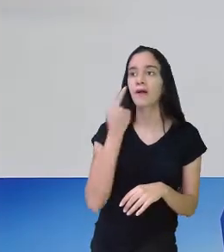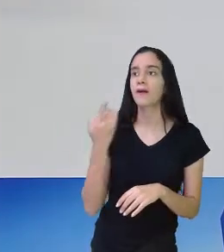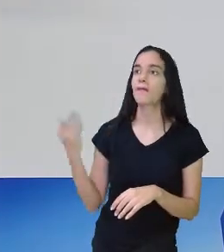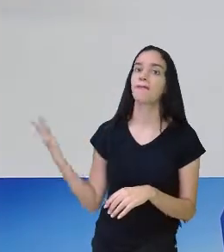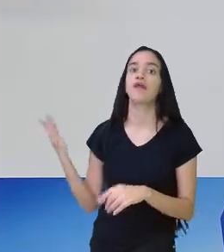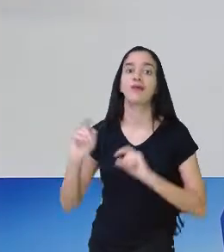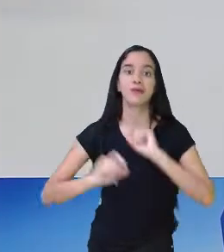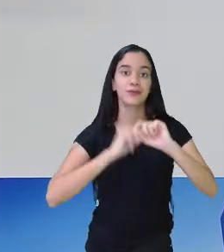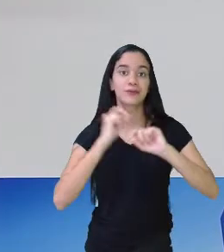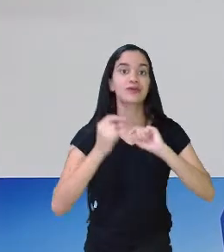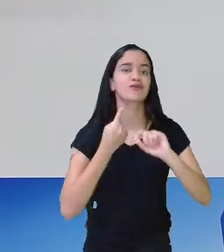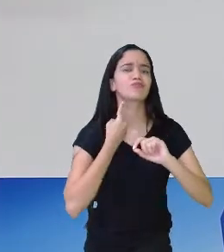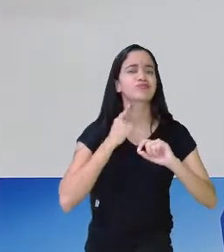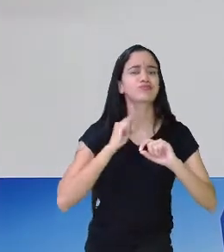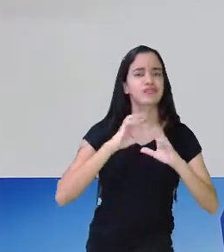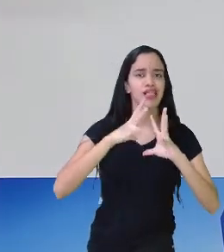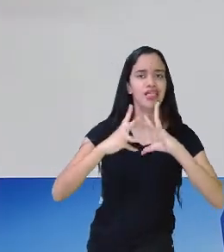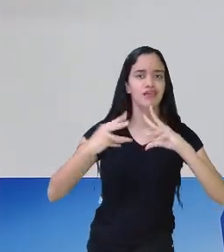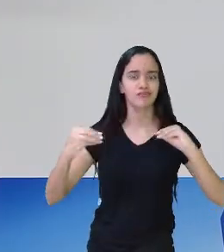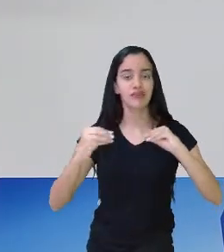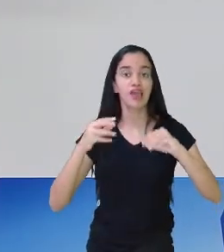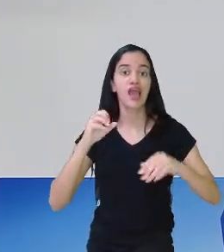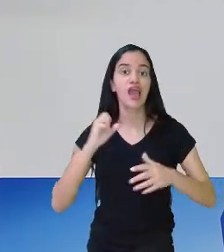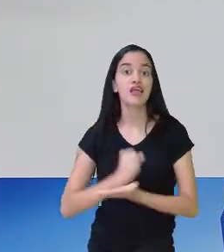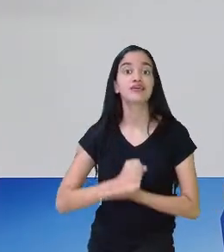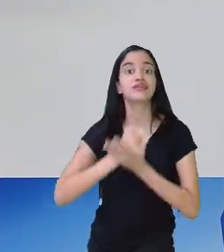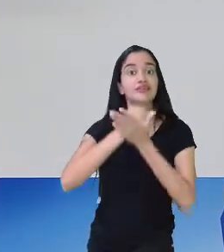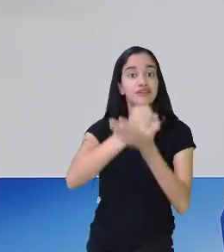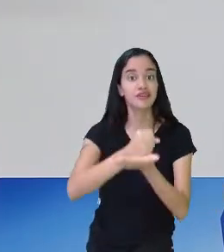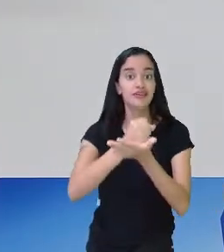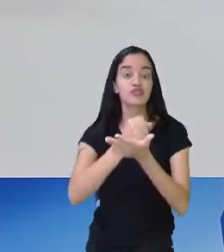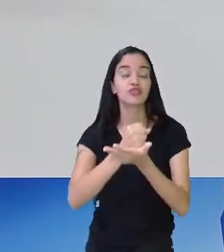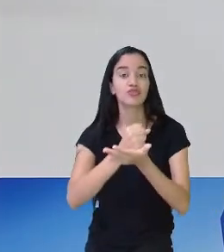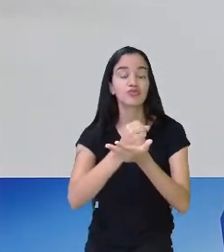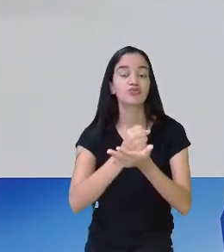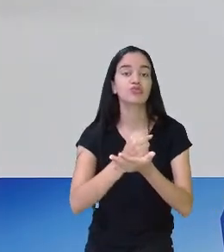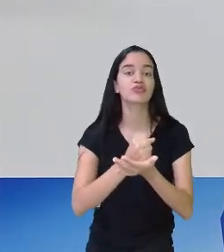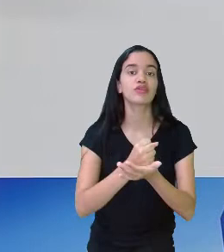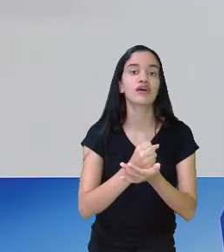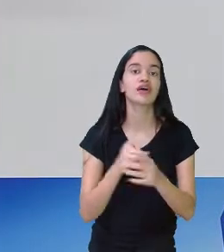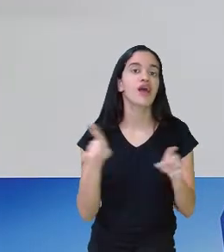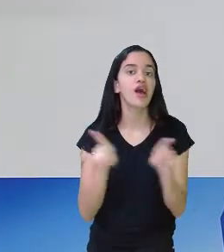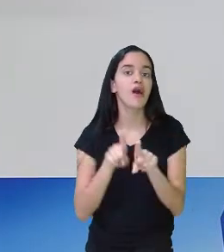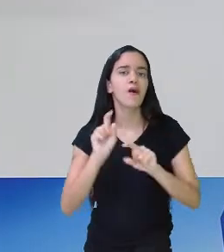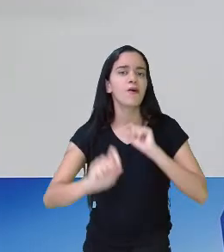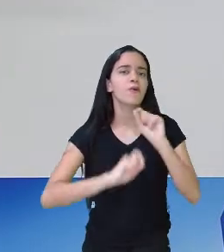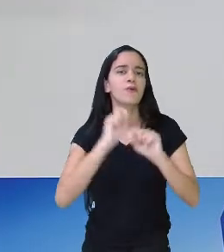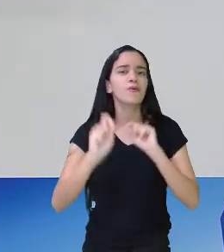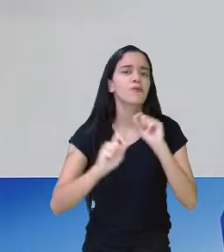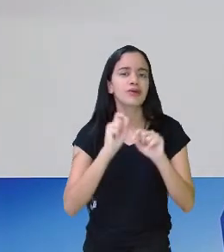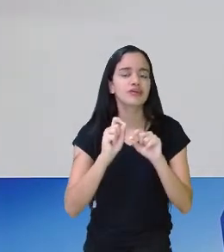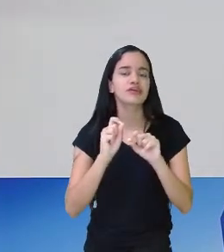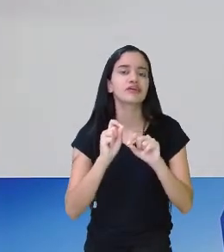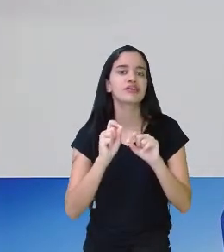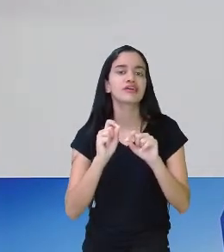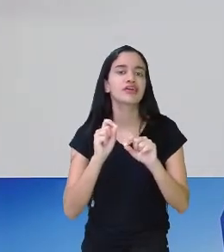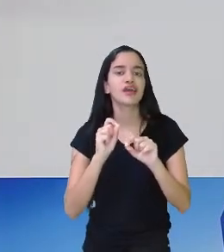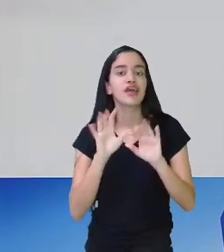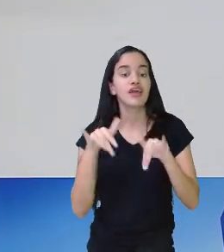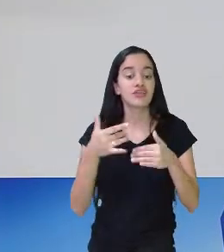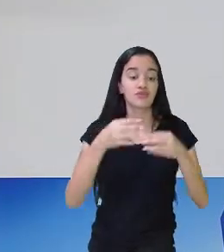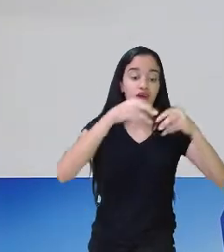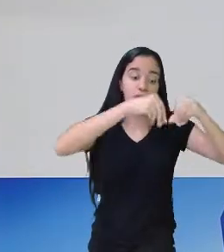os decompositores, que ajudam essa matéria orgânica a virar sais minerais que vão para